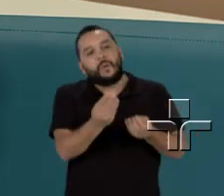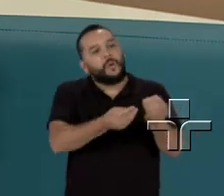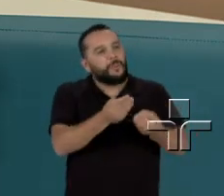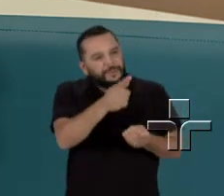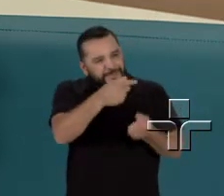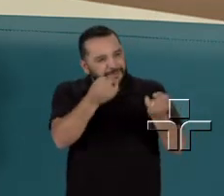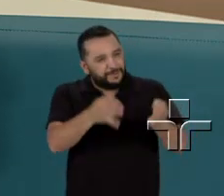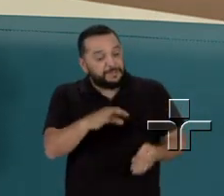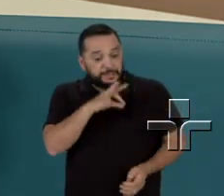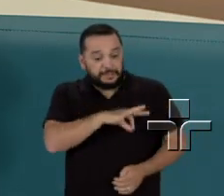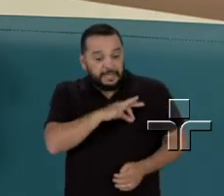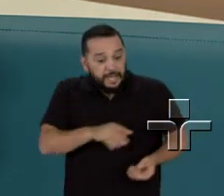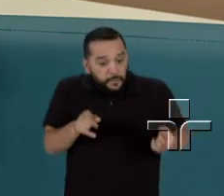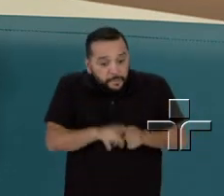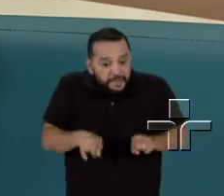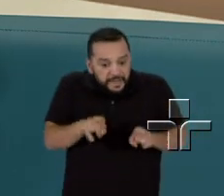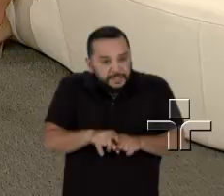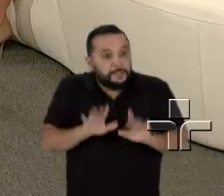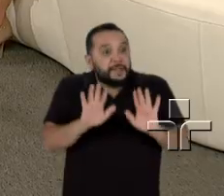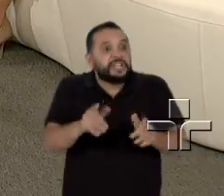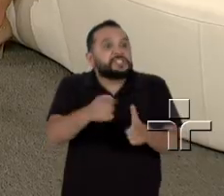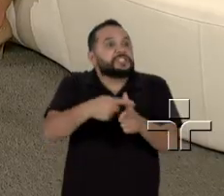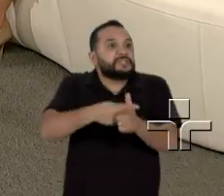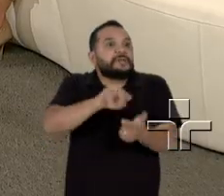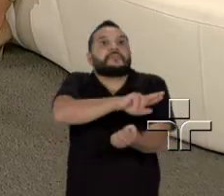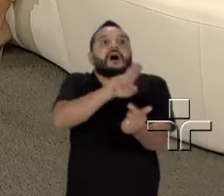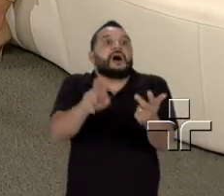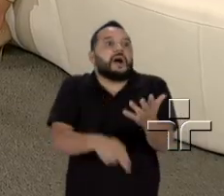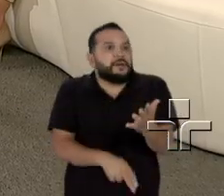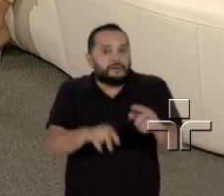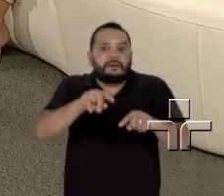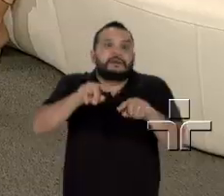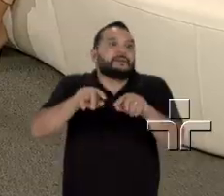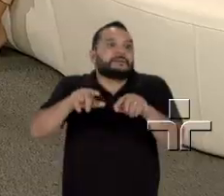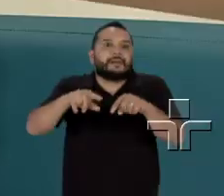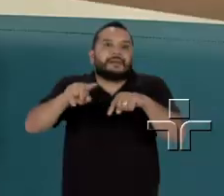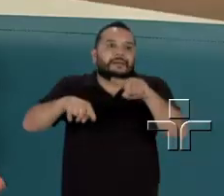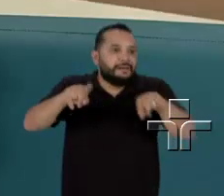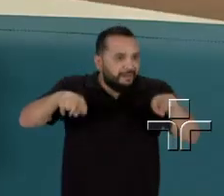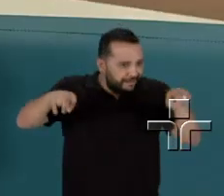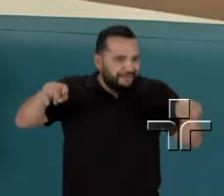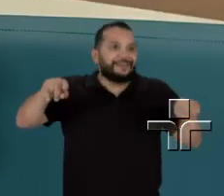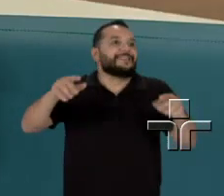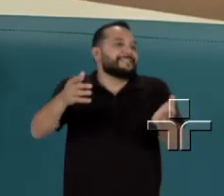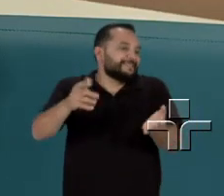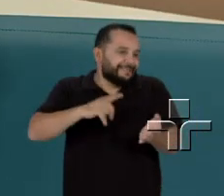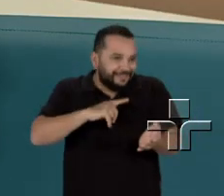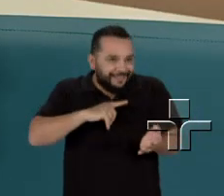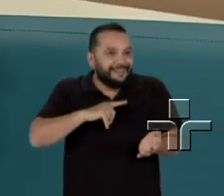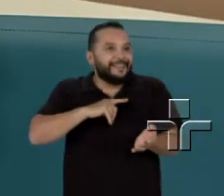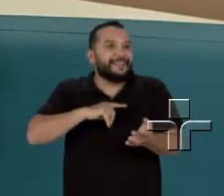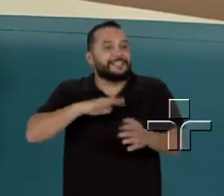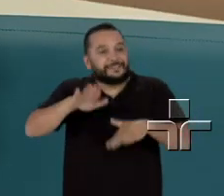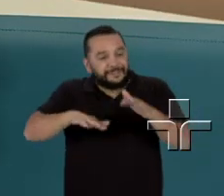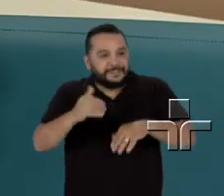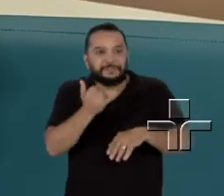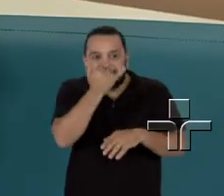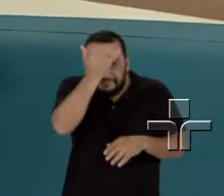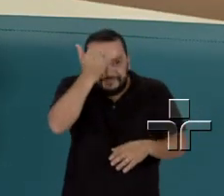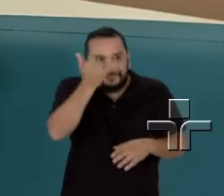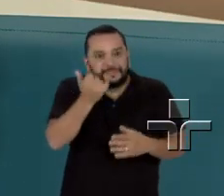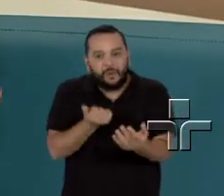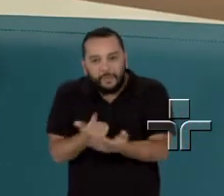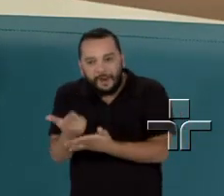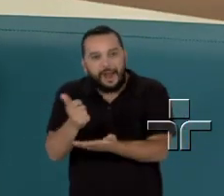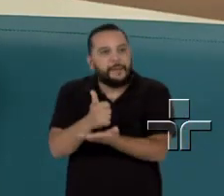que ela falou salário fixo mais dispensas porque tem os restos dos imprevistos e aí tem alguma dica